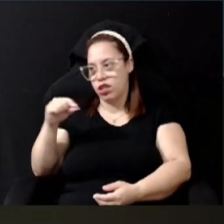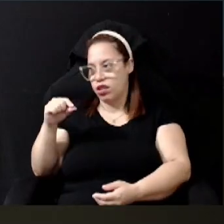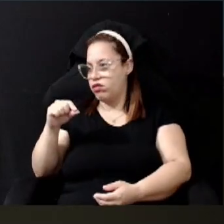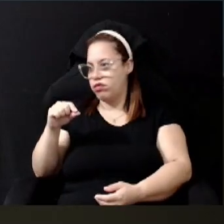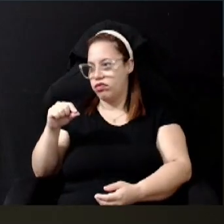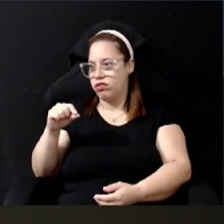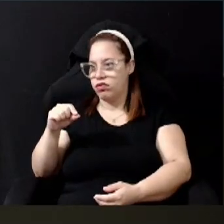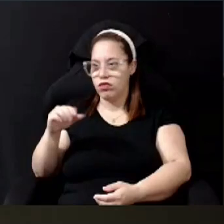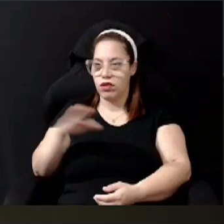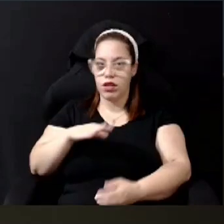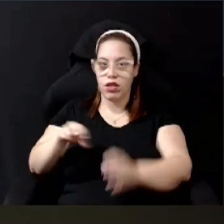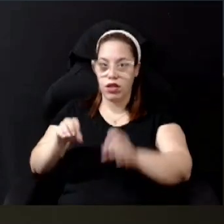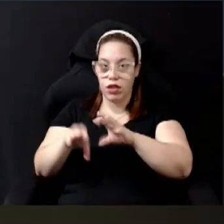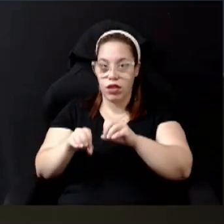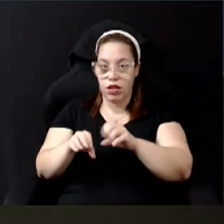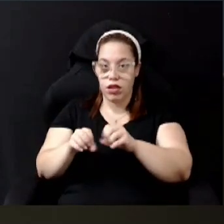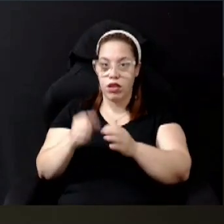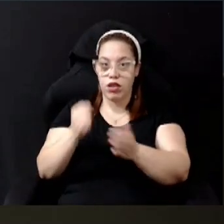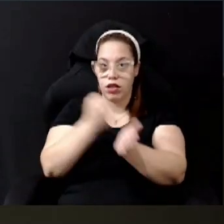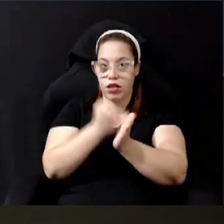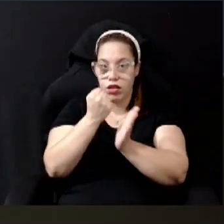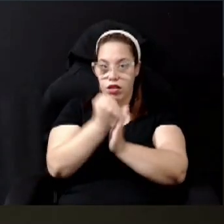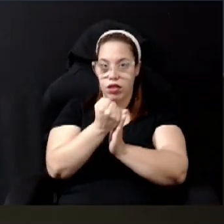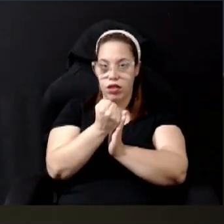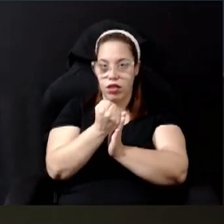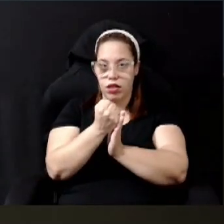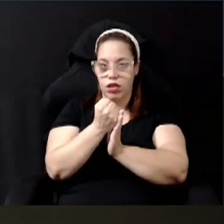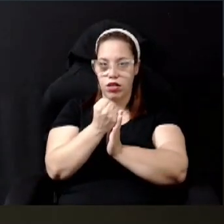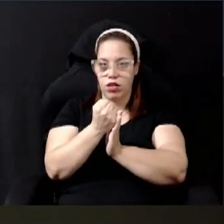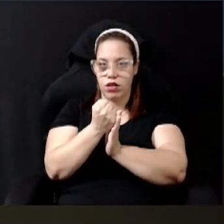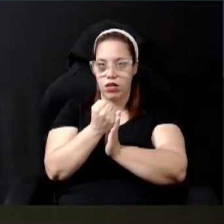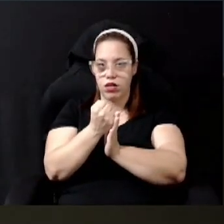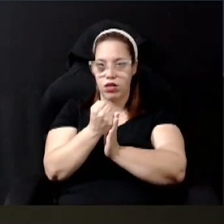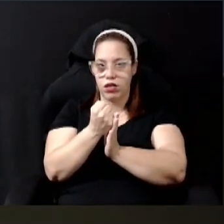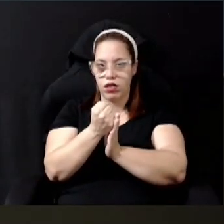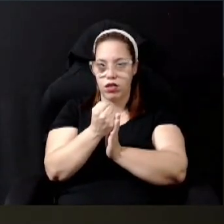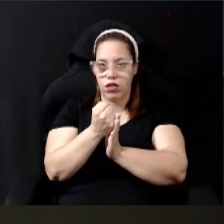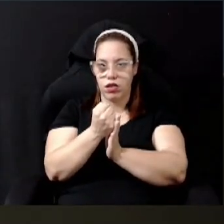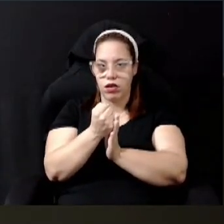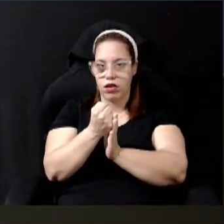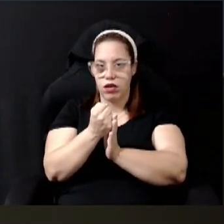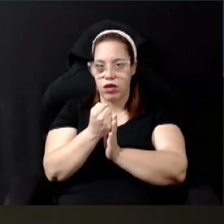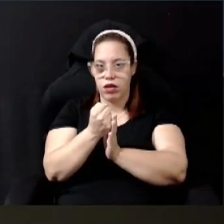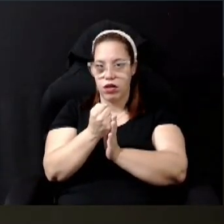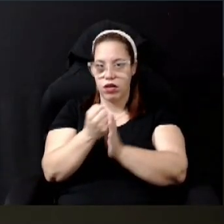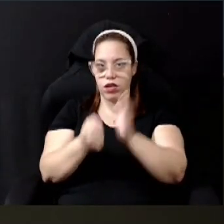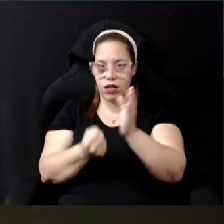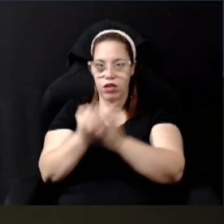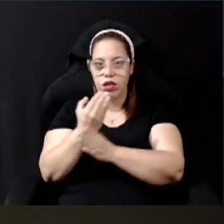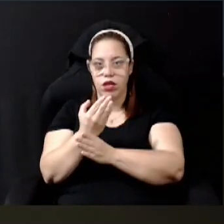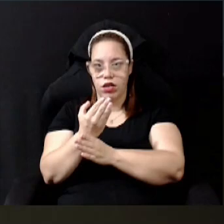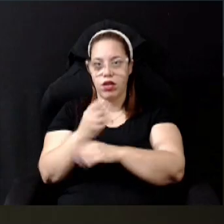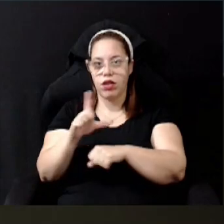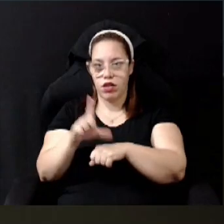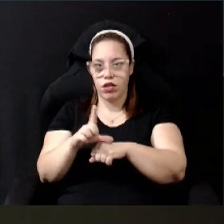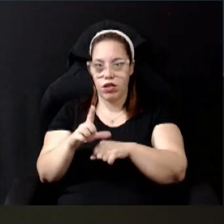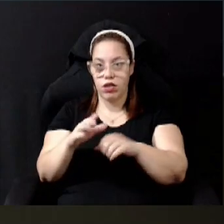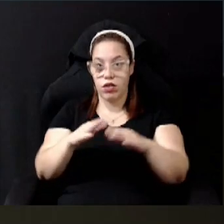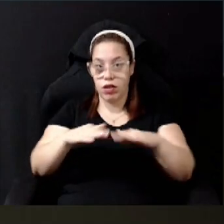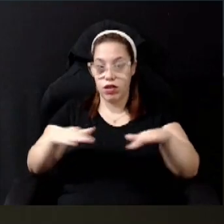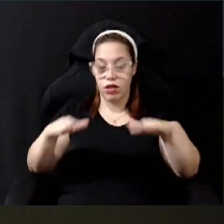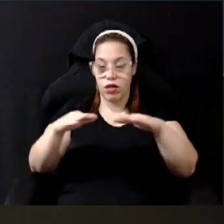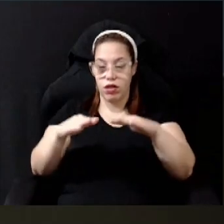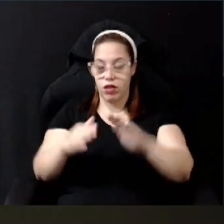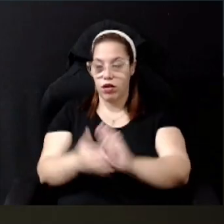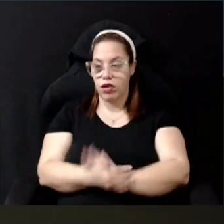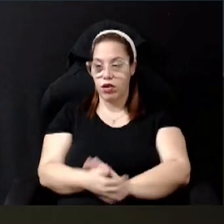ensino, eu tinha sido contratada para inaugurar uma grande marca desse segmento, numa região